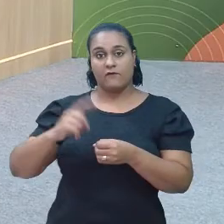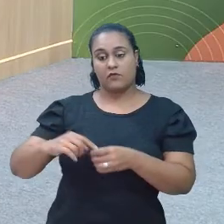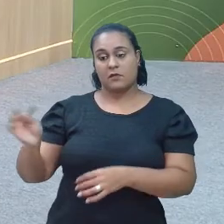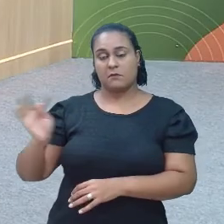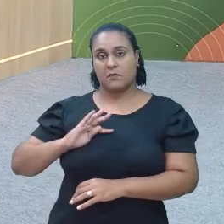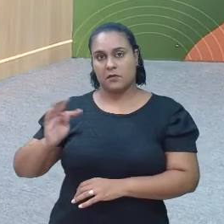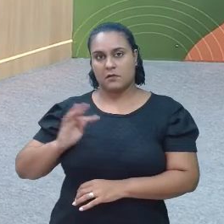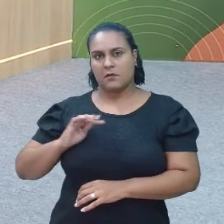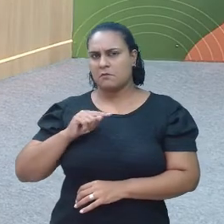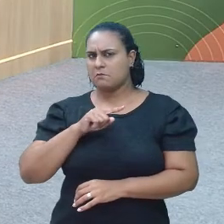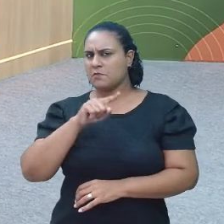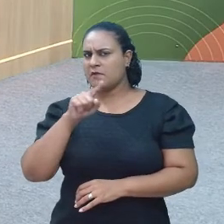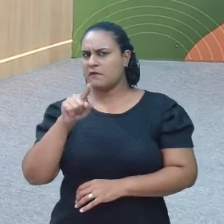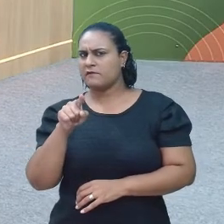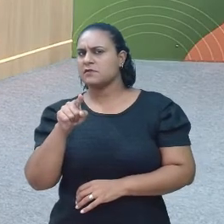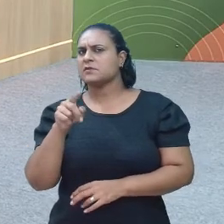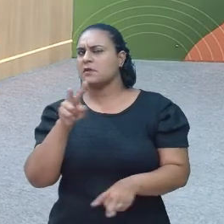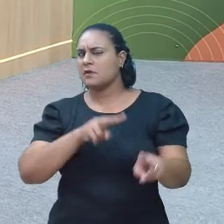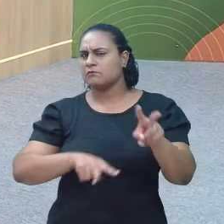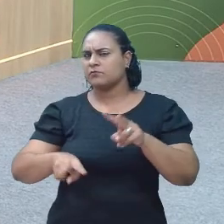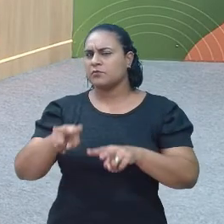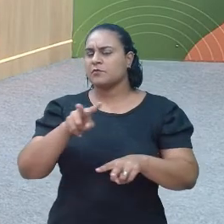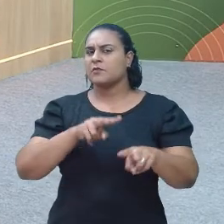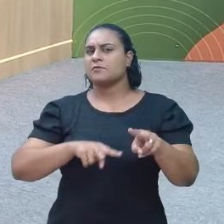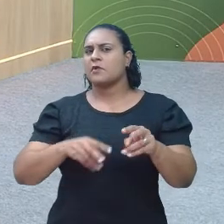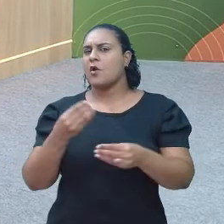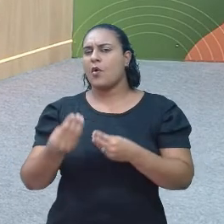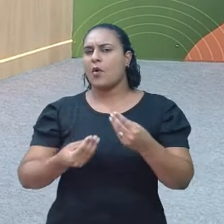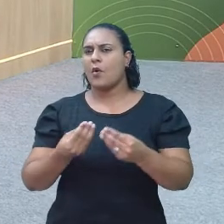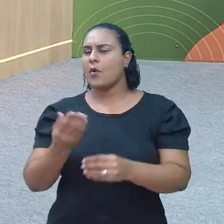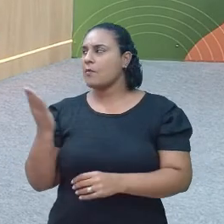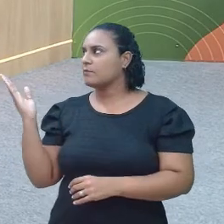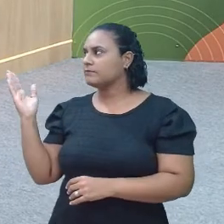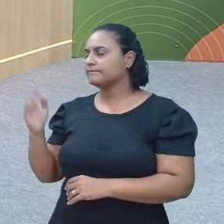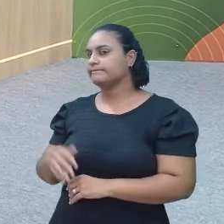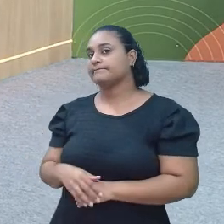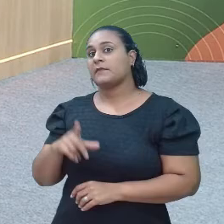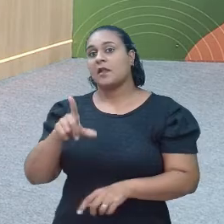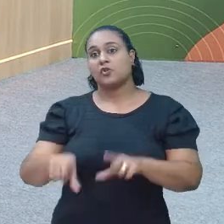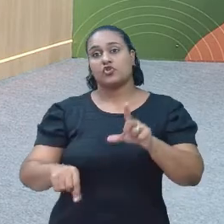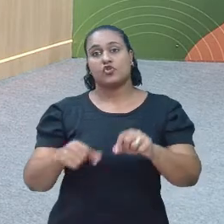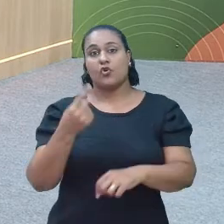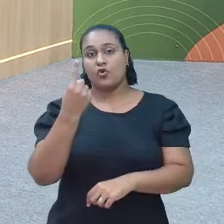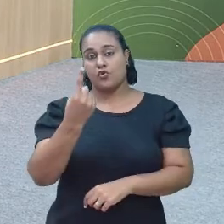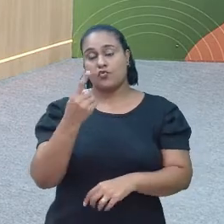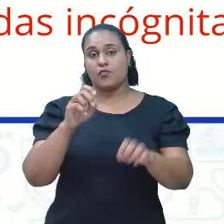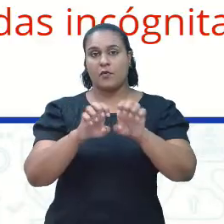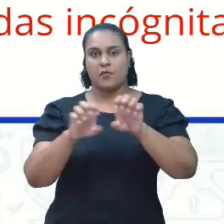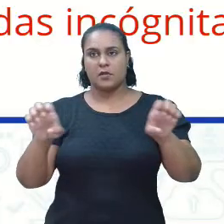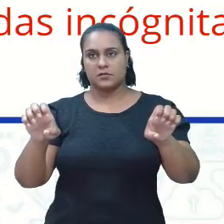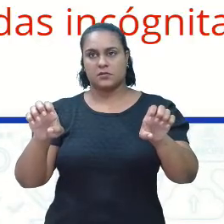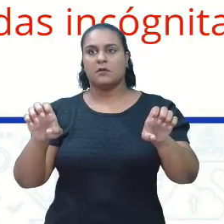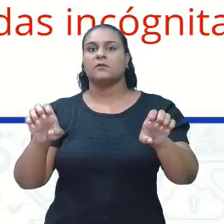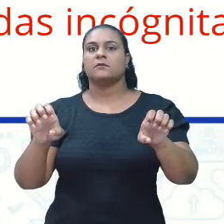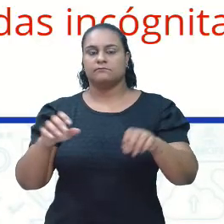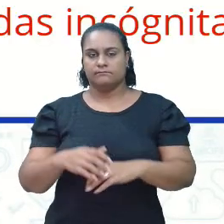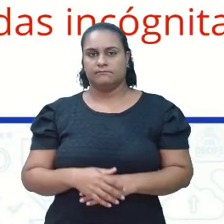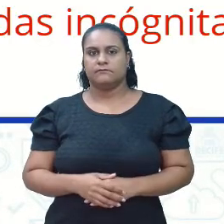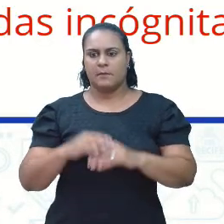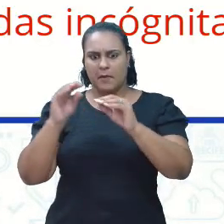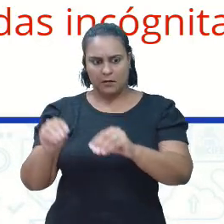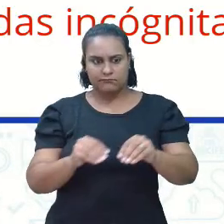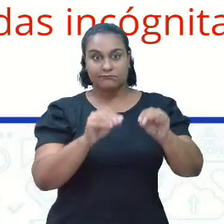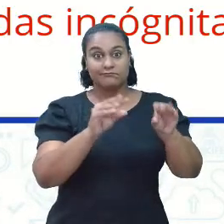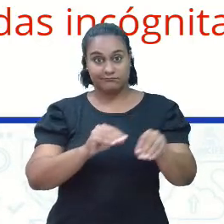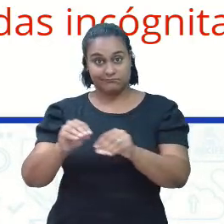técnica para você ver como é o funcionamento dela, tá certo? Então, a gente escolhe uma das equações para isolar uma das variáveis, qualquer uma